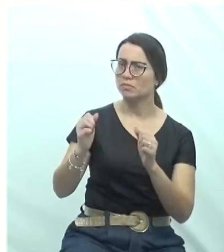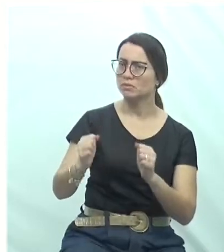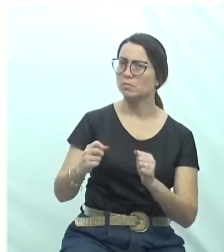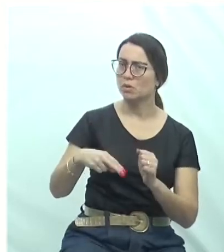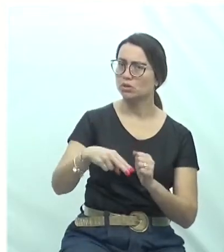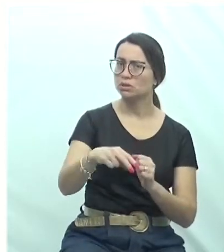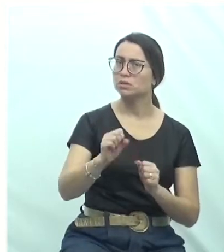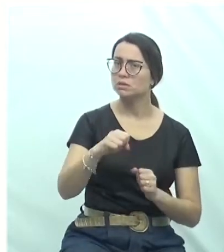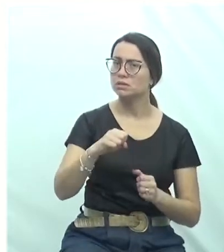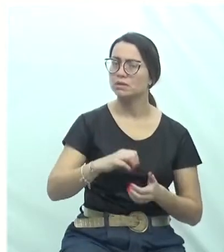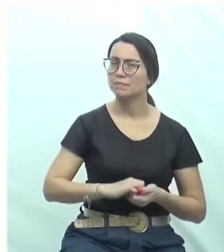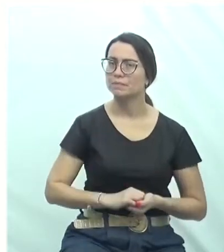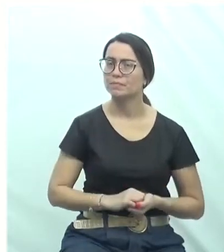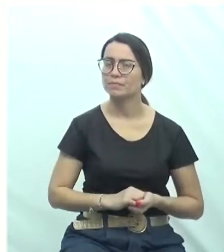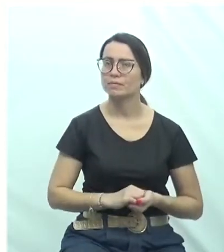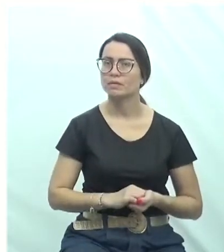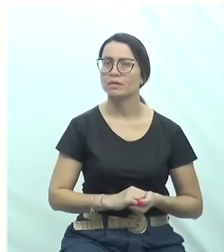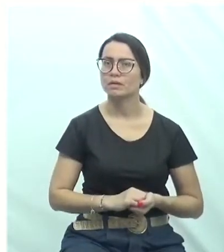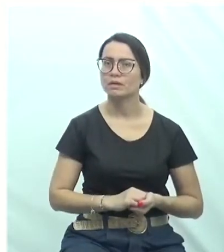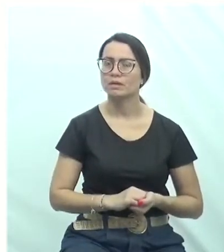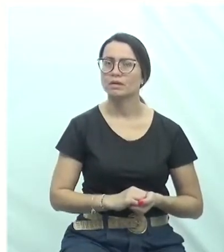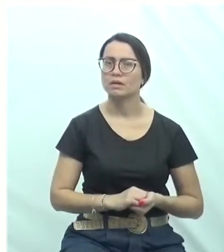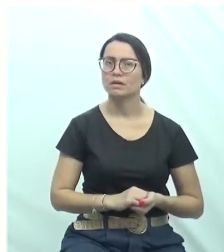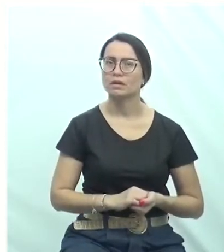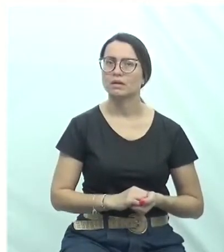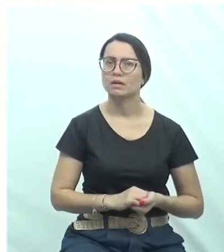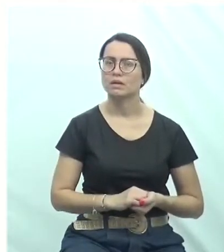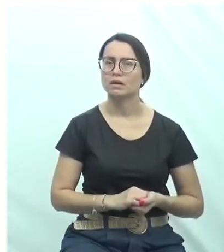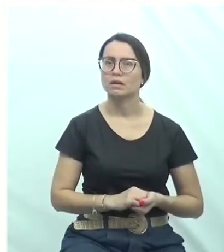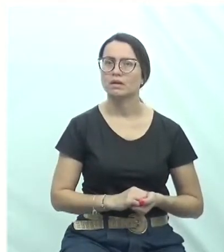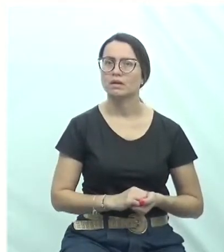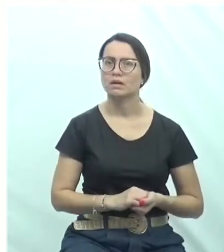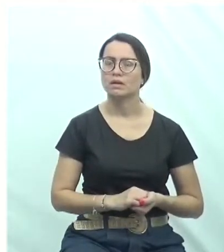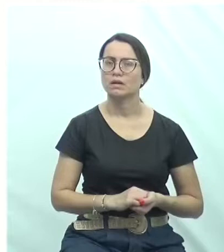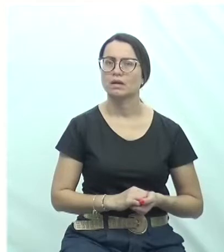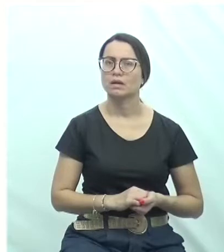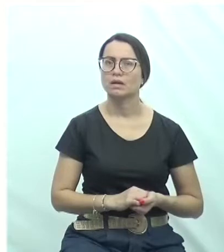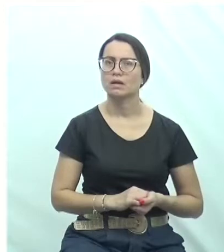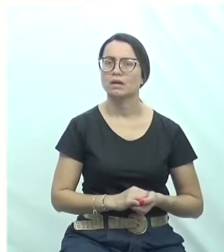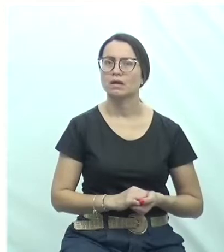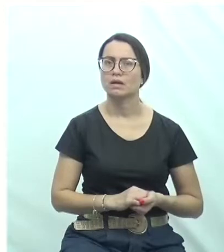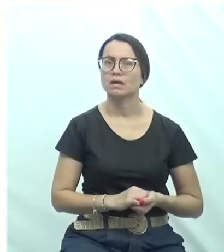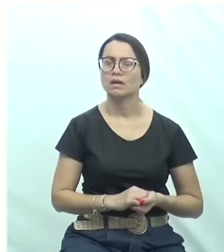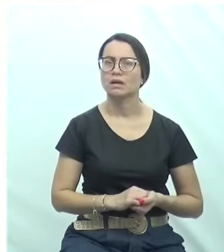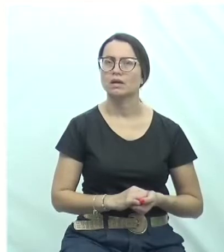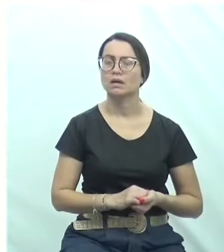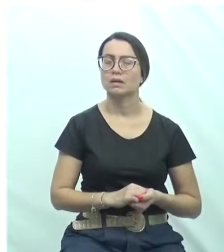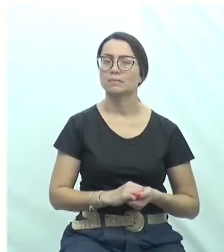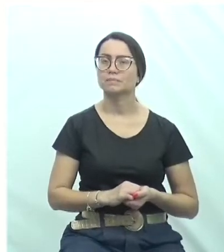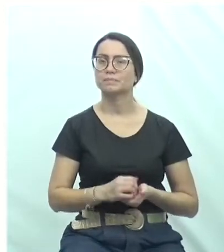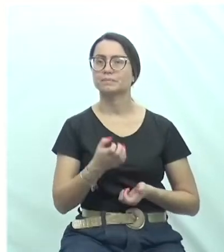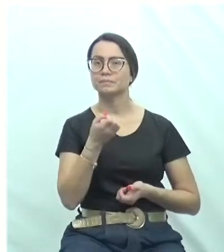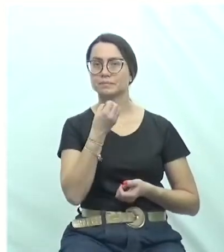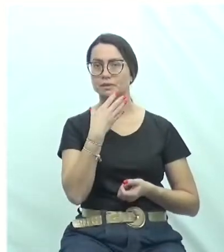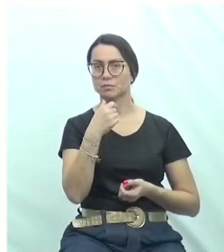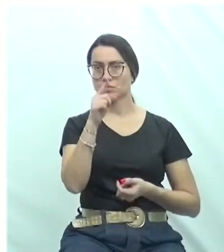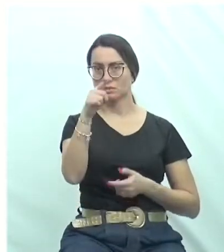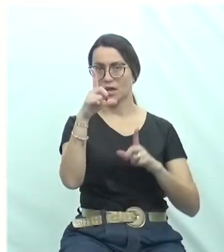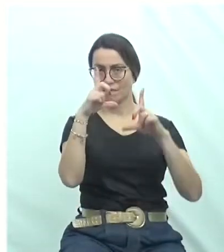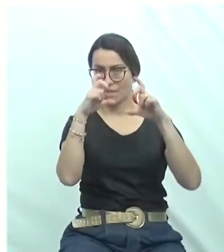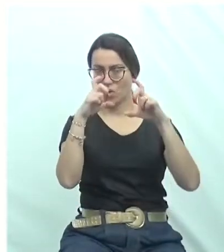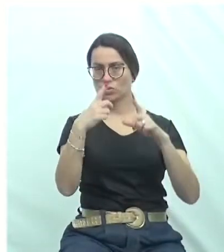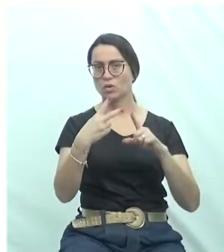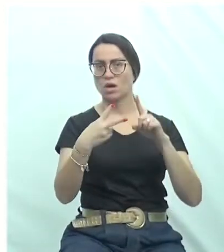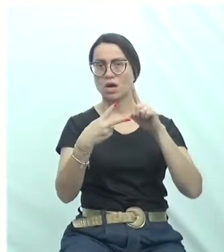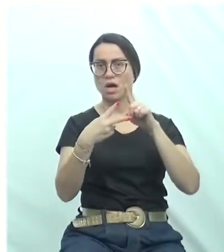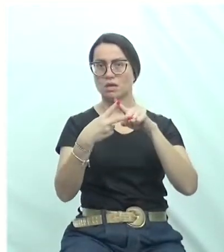sim. Mas eu ainda vou mais além. Vamos lá. Eu vou mais além. Então nós temos ali essa, temos a segunda peça